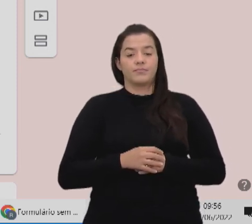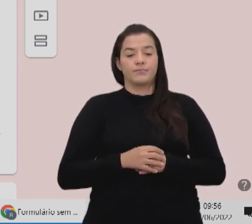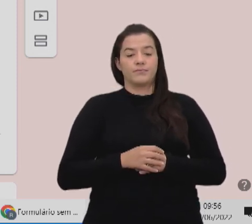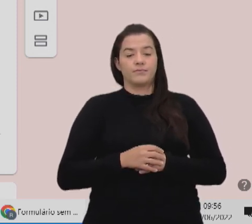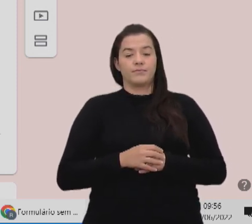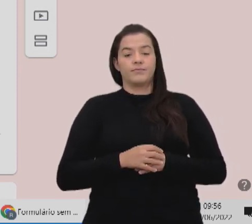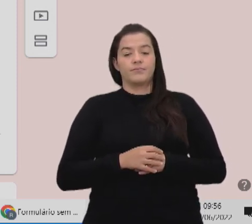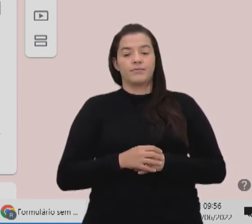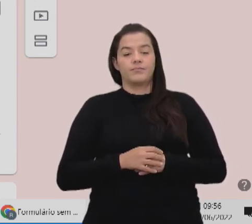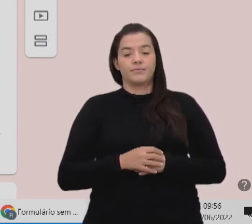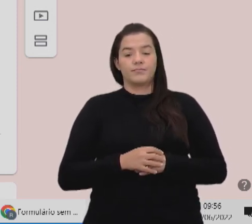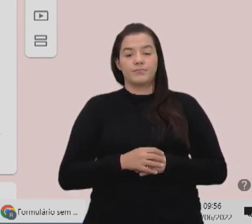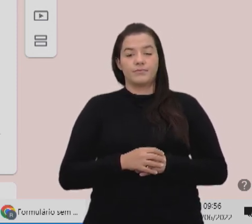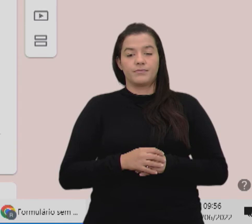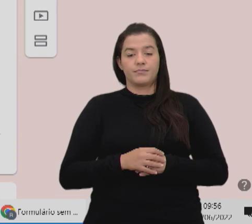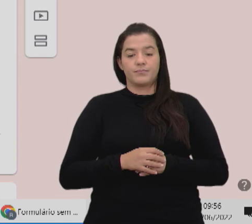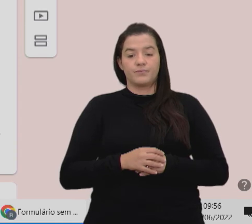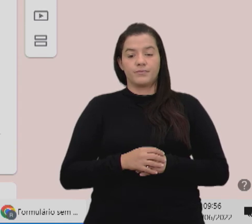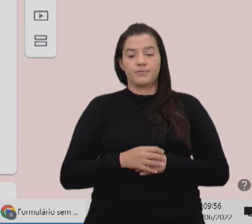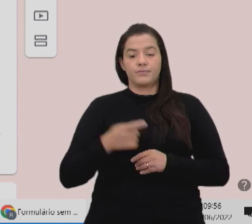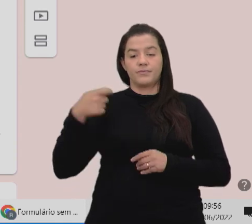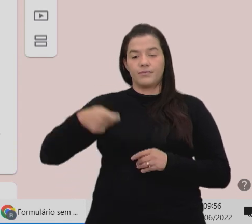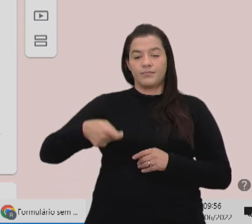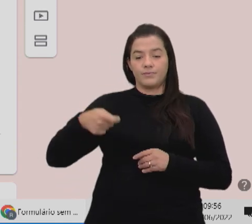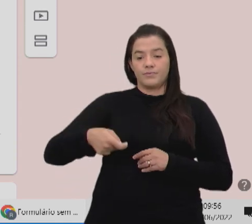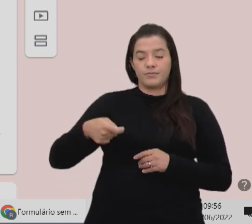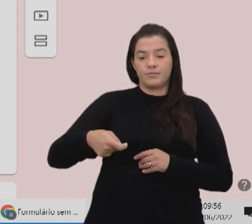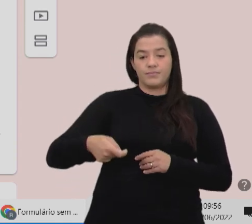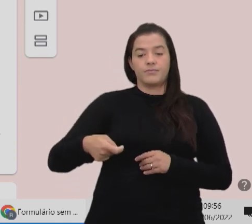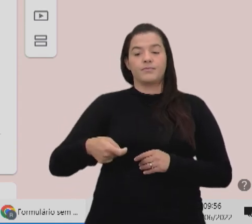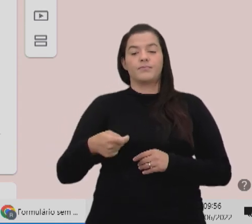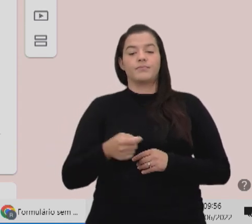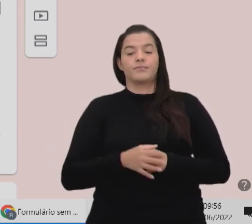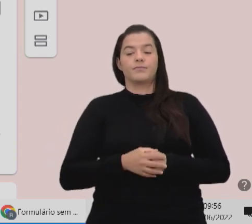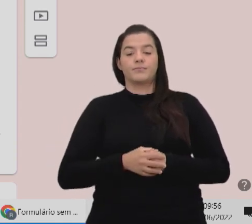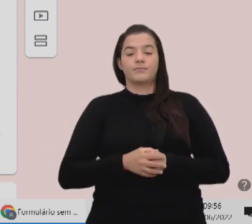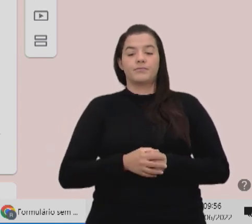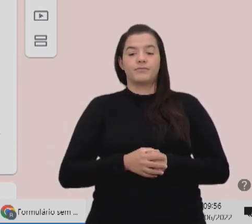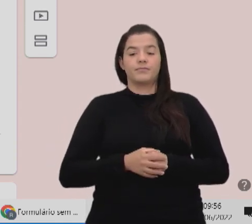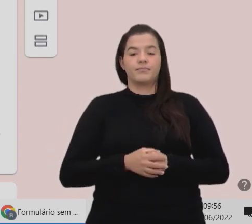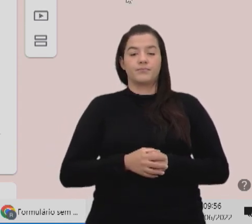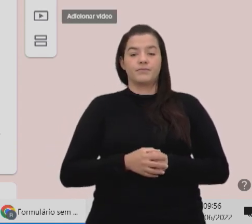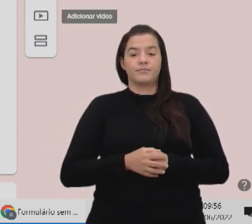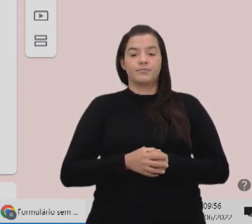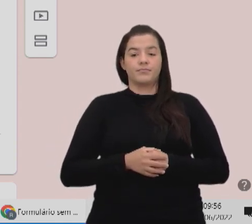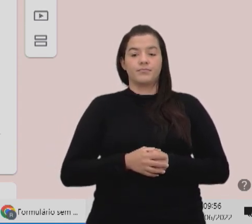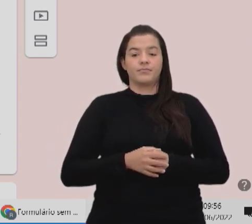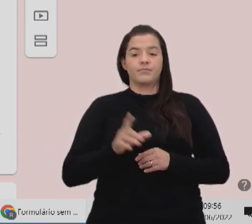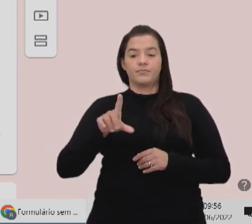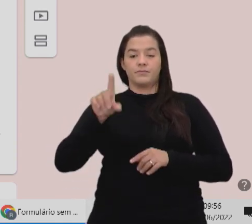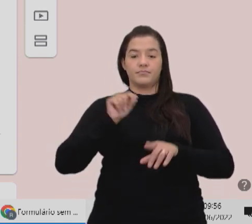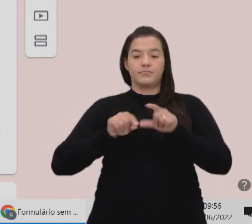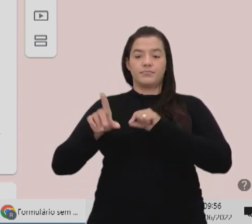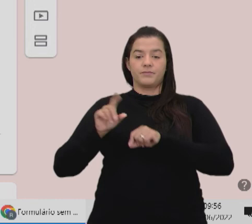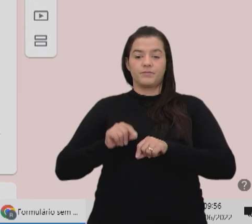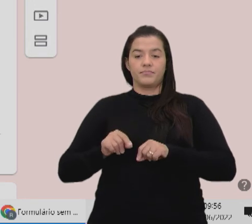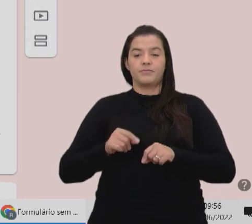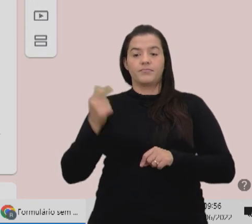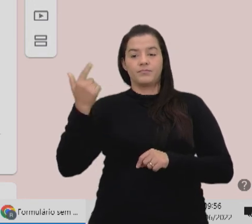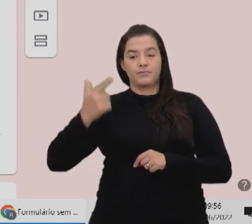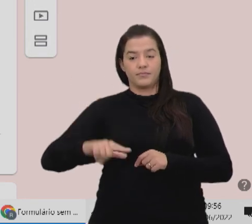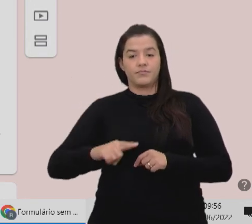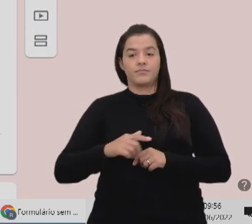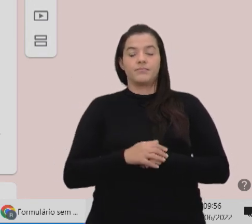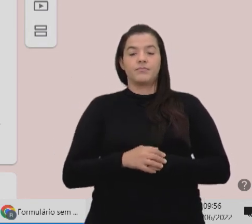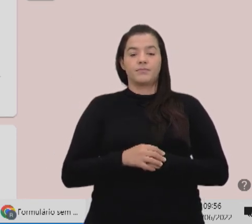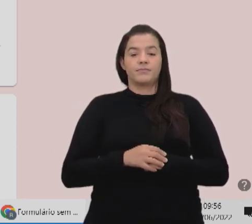pessoas. Ok. Tá. Aí parei. Aqui tem que pôr obrigatória, que no seu caso você quer obrigatória. Sim. E já tá em múltipla escolha. Que legal. Se eu fosse montar mais uma, eu colocaria o